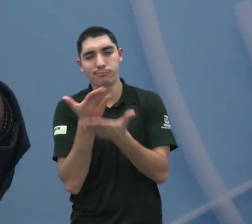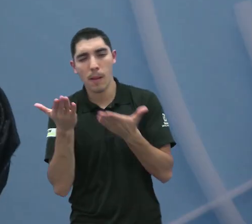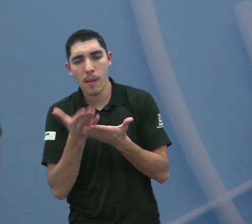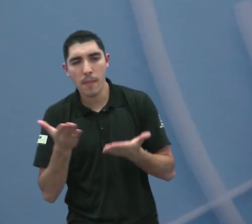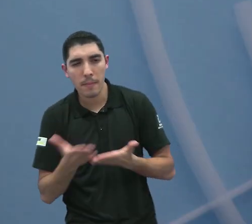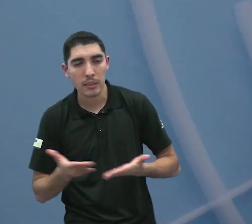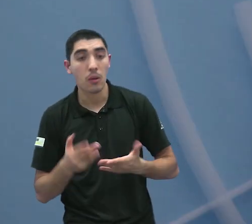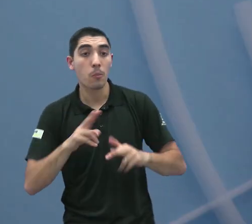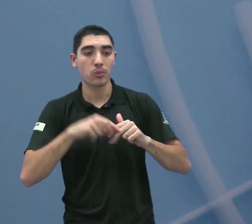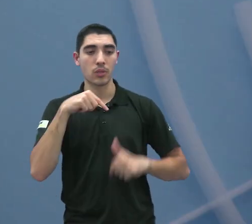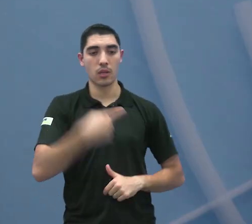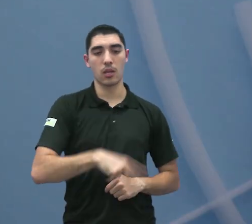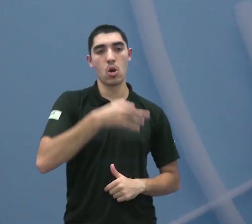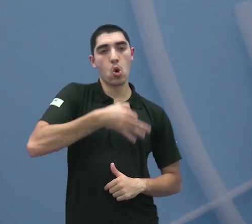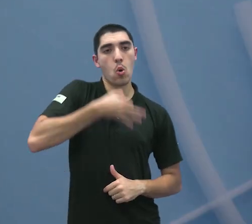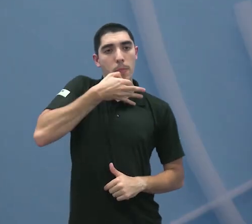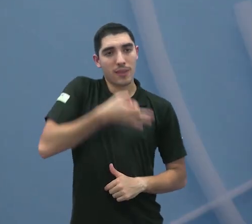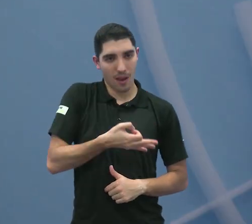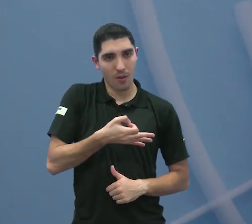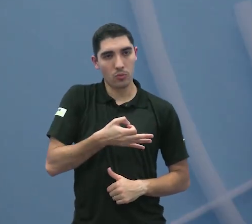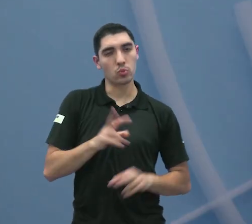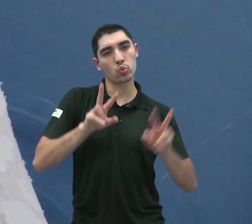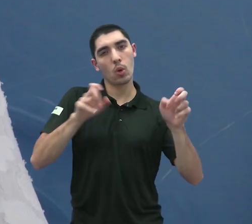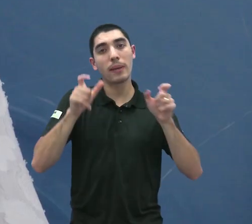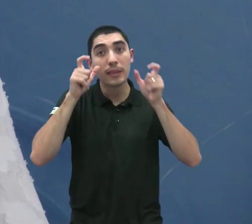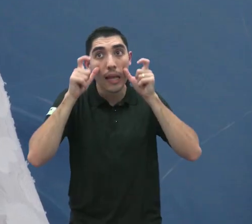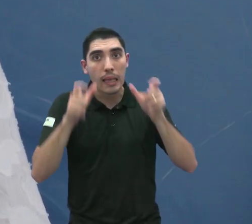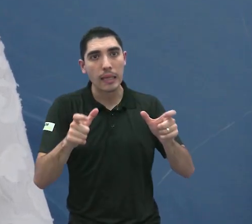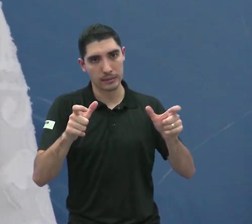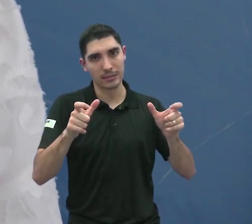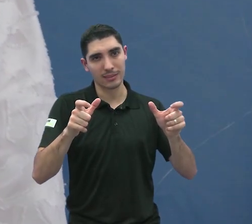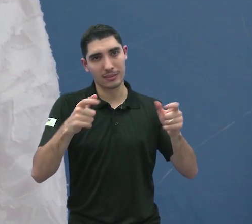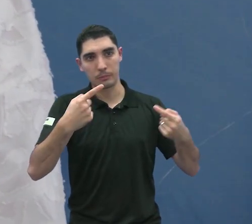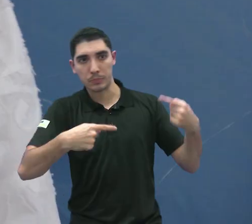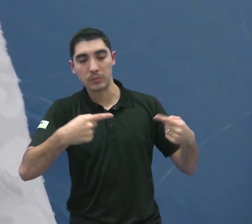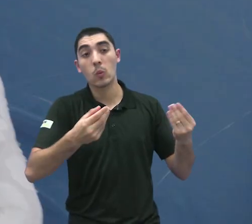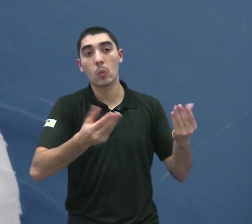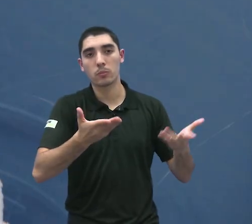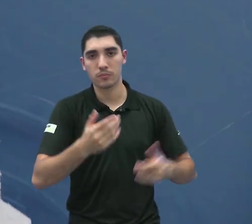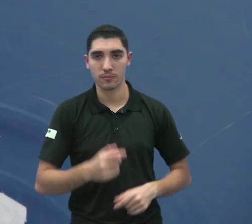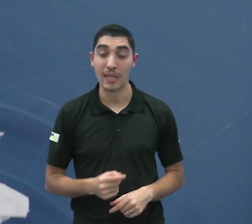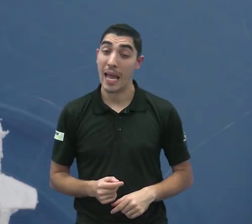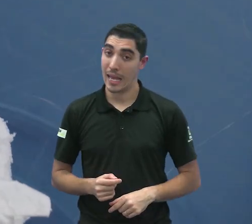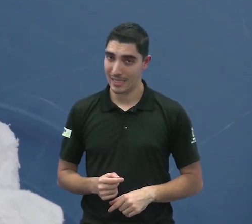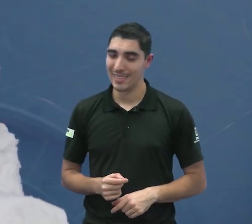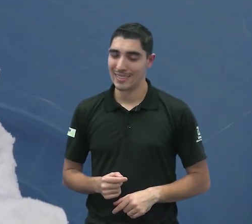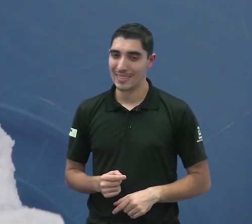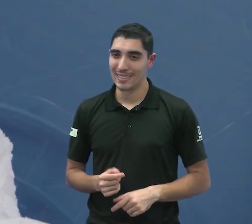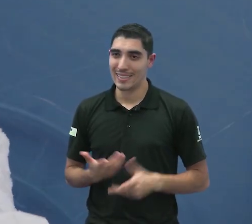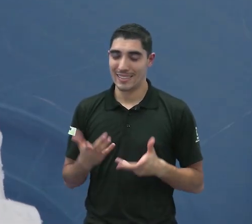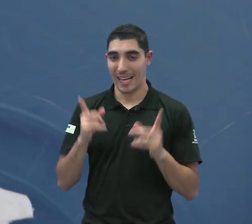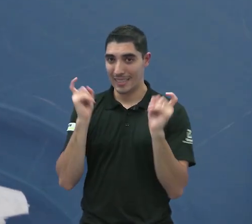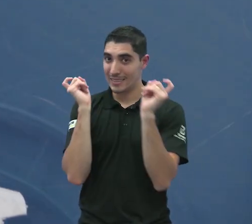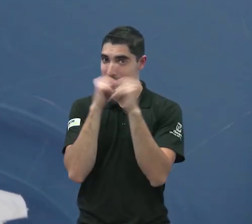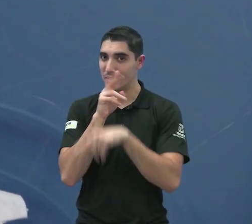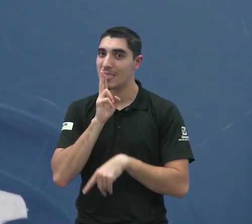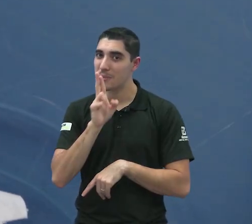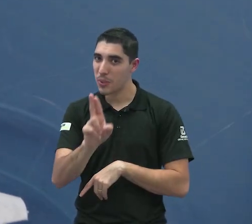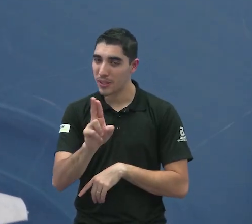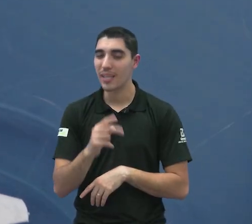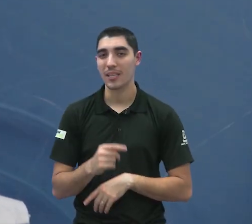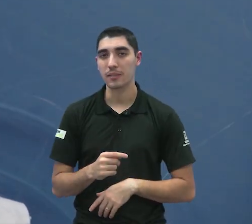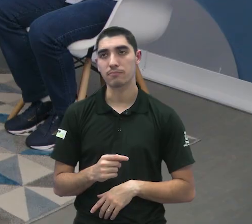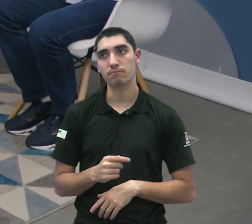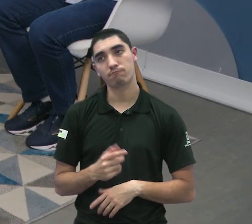esse posicionamento, né, nessas disputas de interesse? Bom, aí é um pouco complicado responder, mas assim,